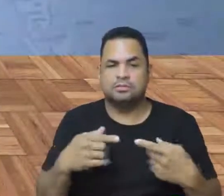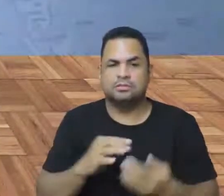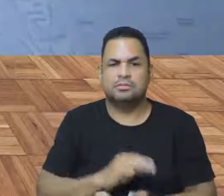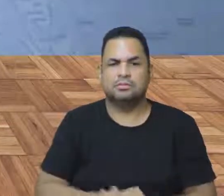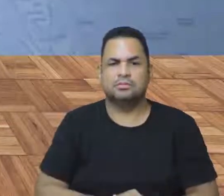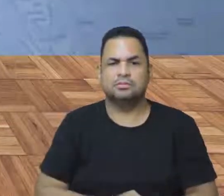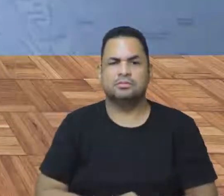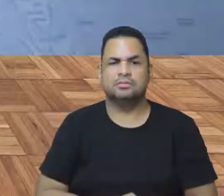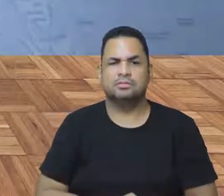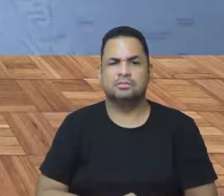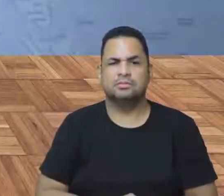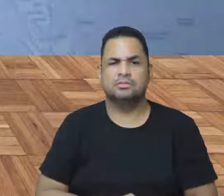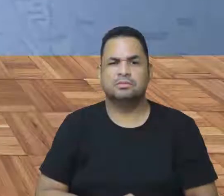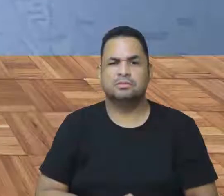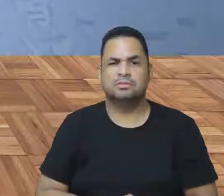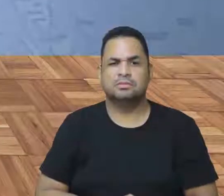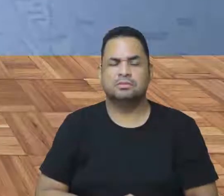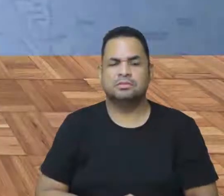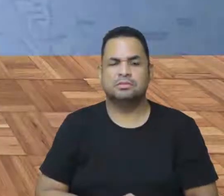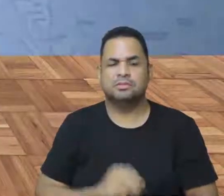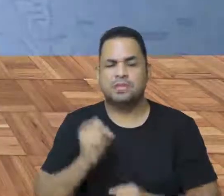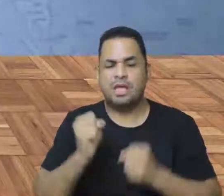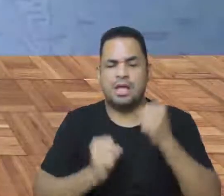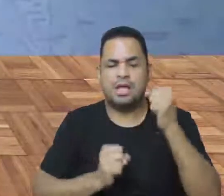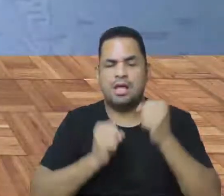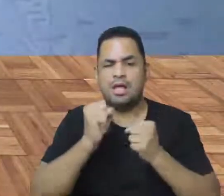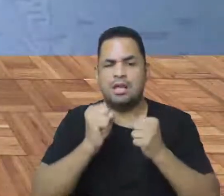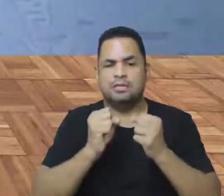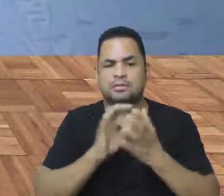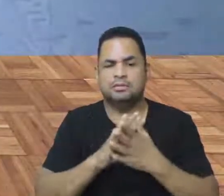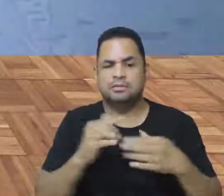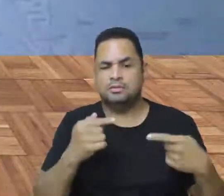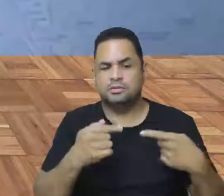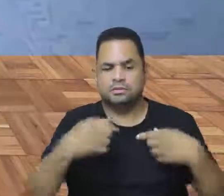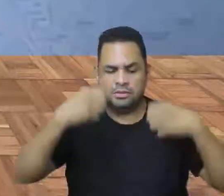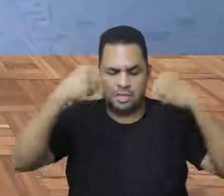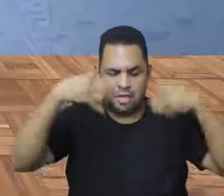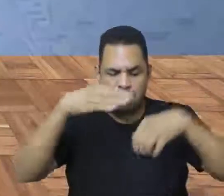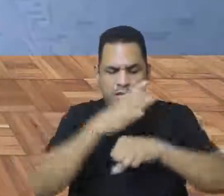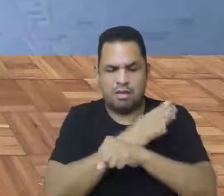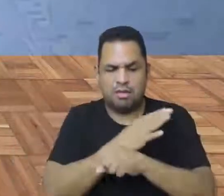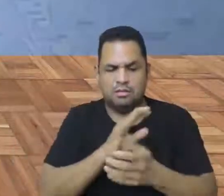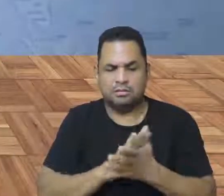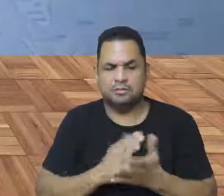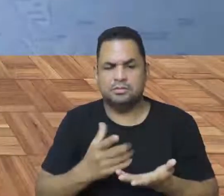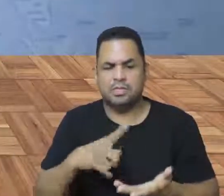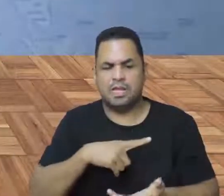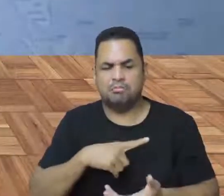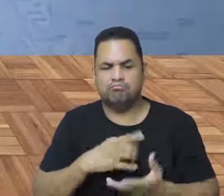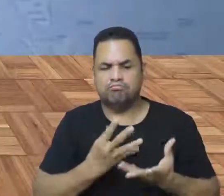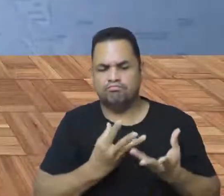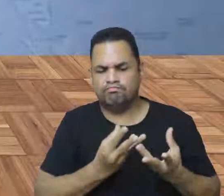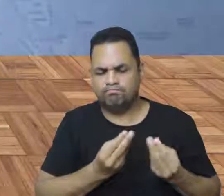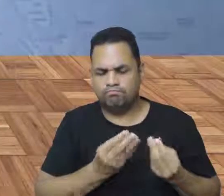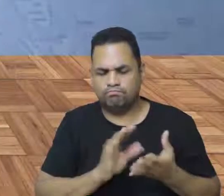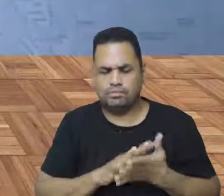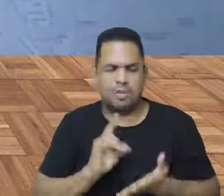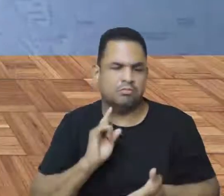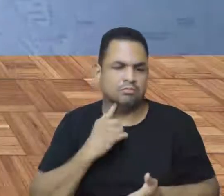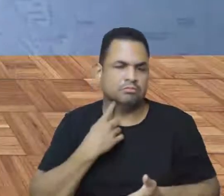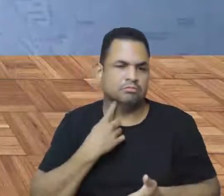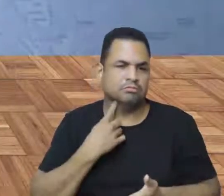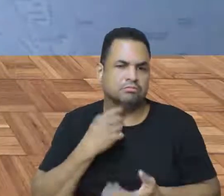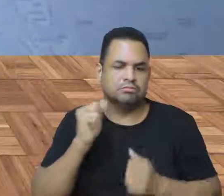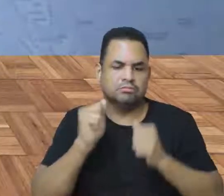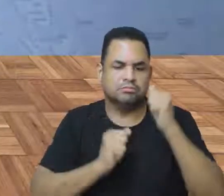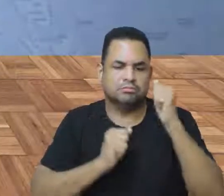áreas de indústrias que têm muita poluição, como é a